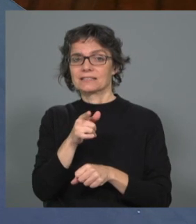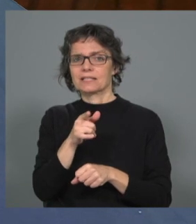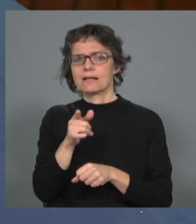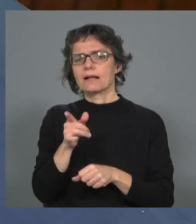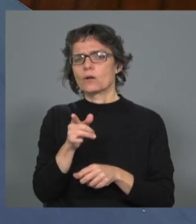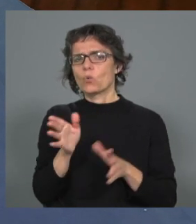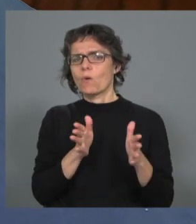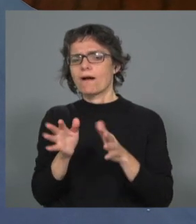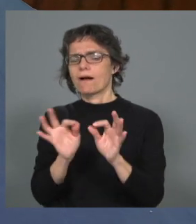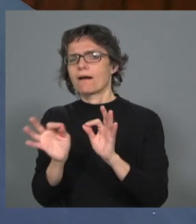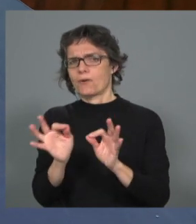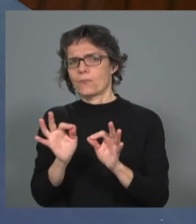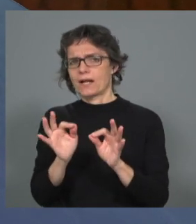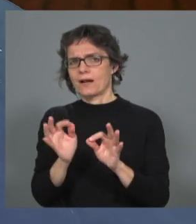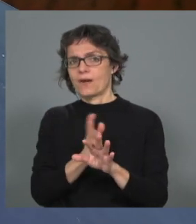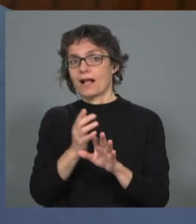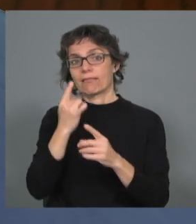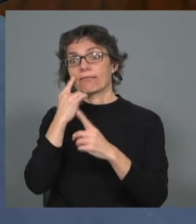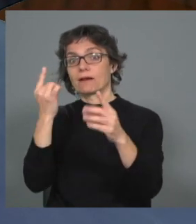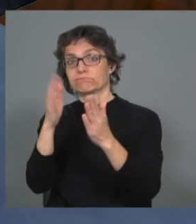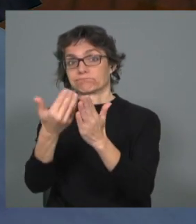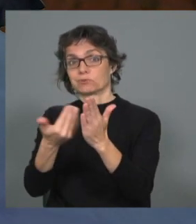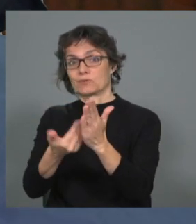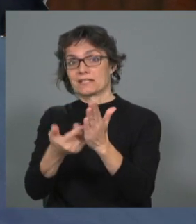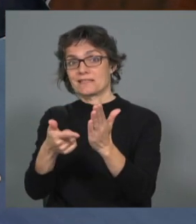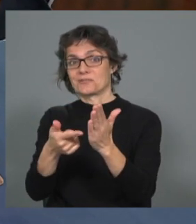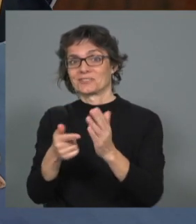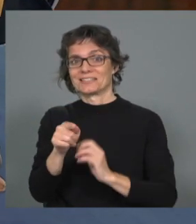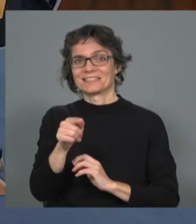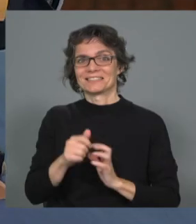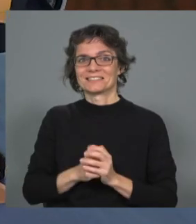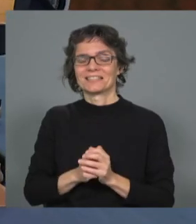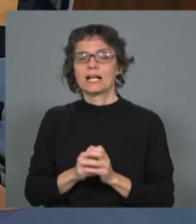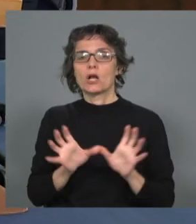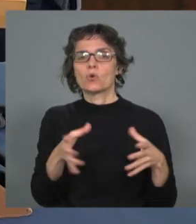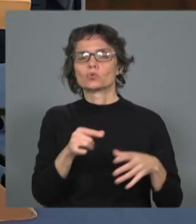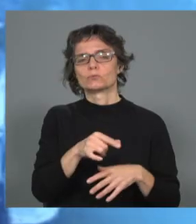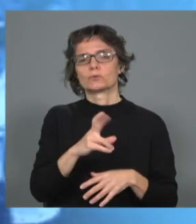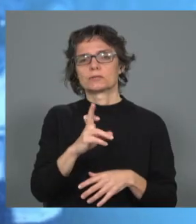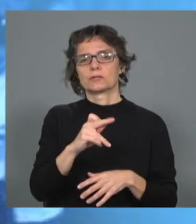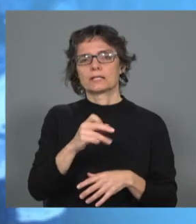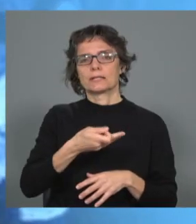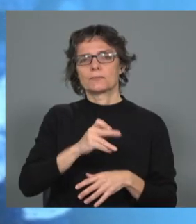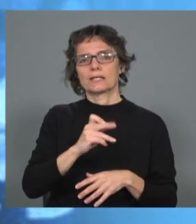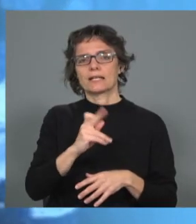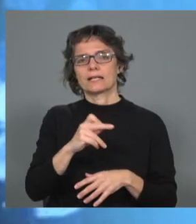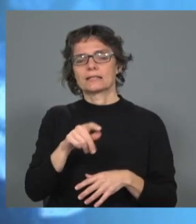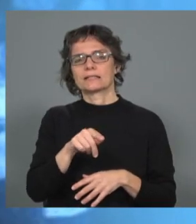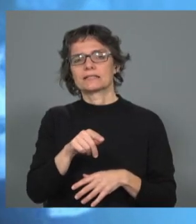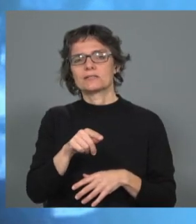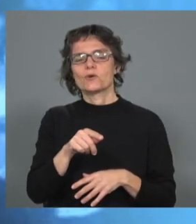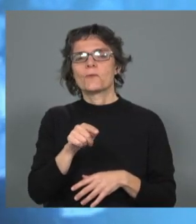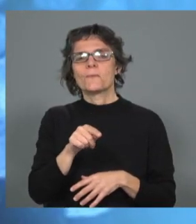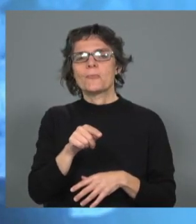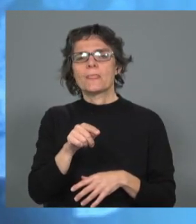do que viria a ser ratificado, ao fim e ao cabo, com este documento da Igreja, o Grupo Reparar. João, foi uma